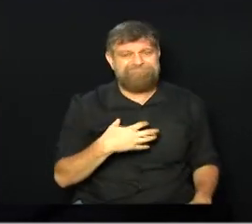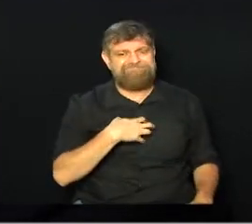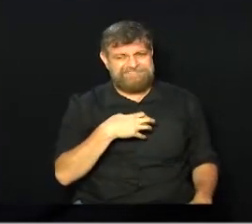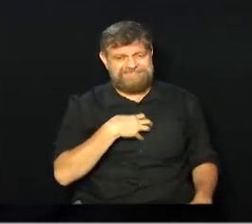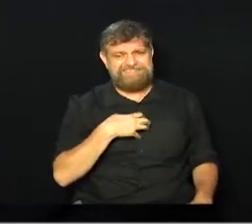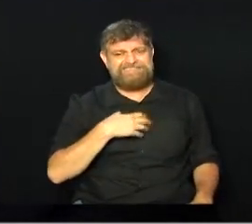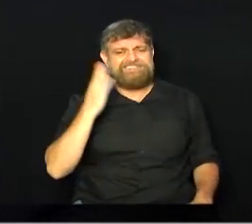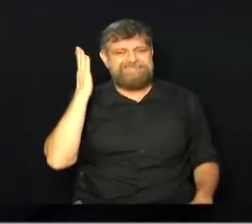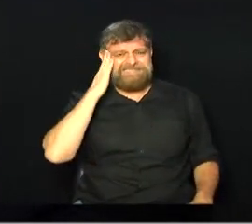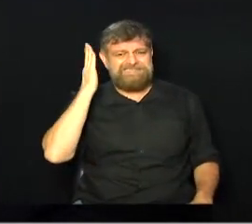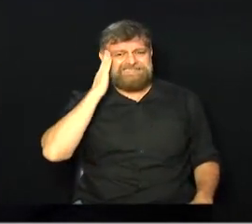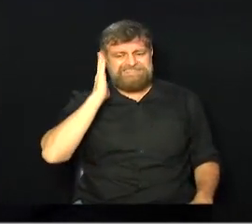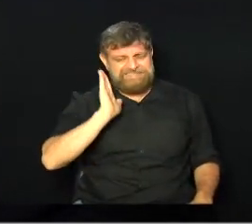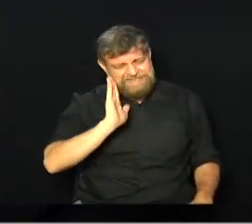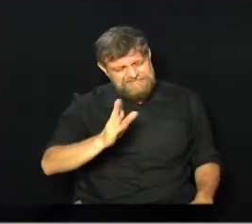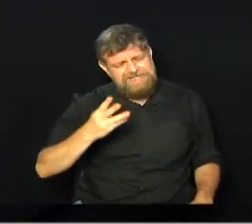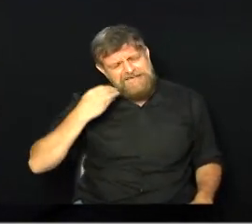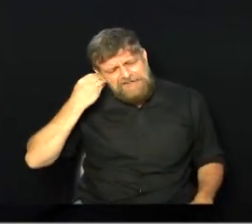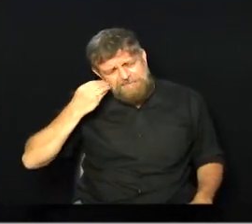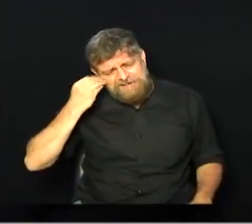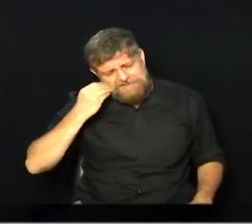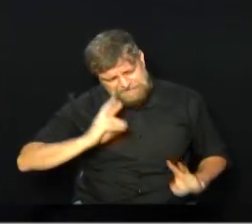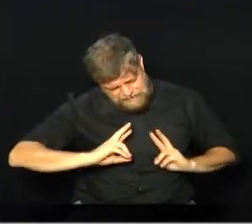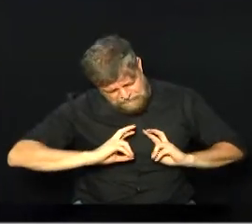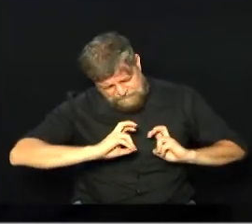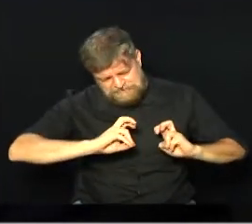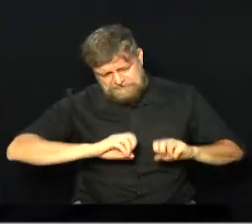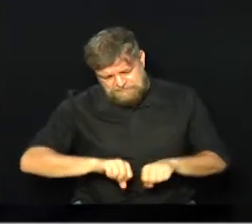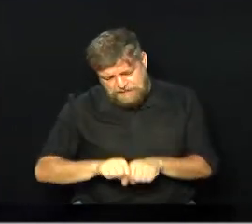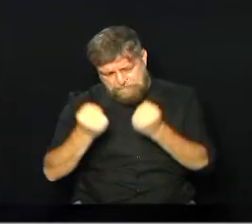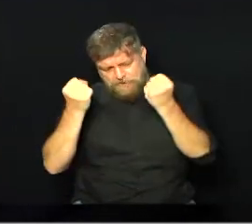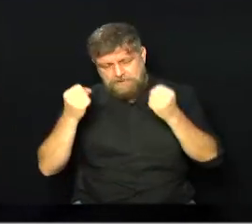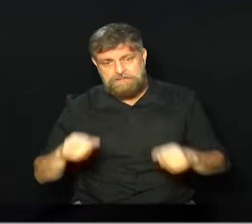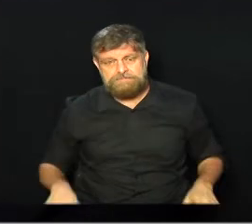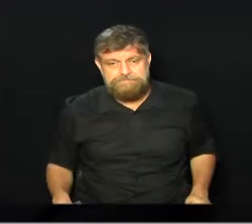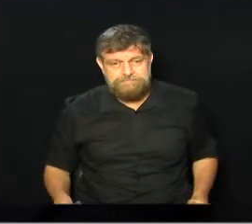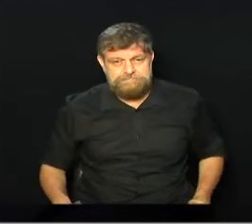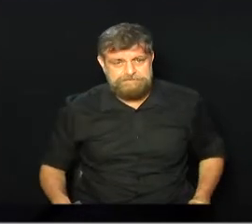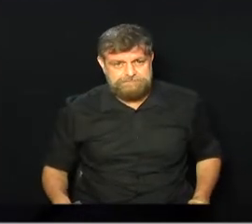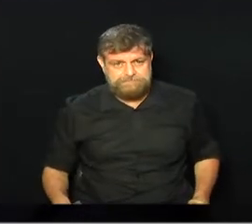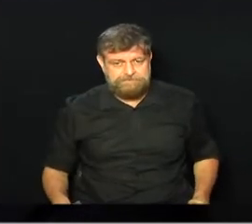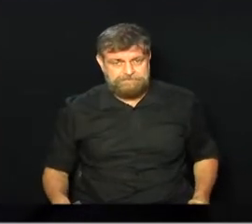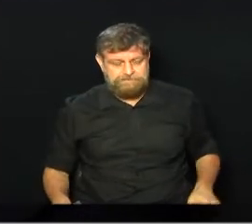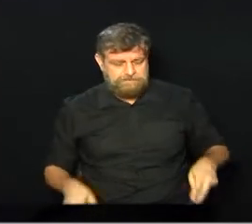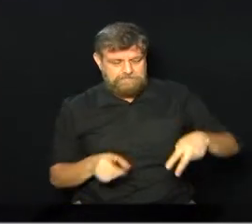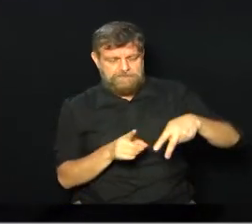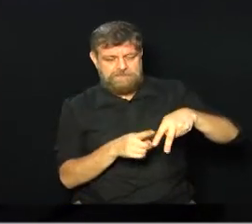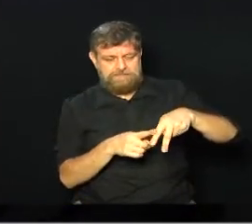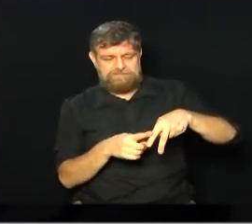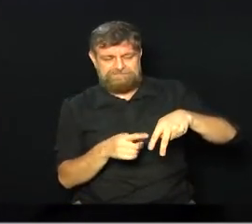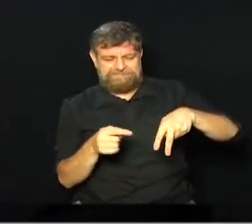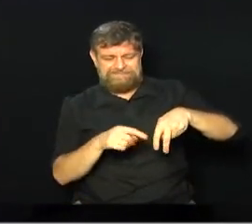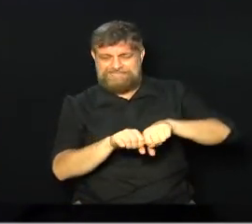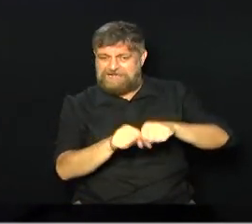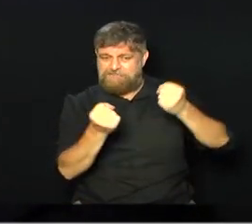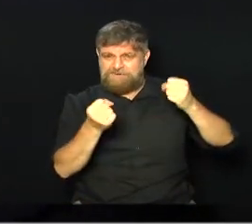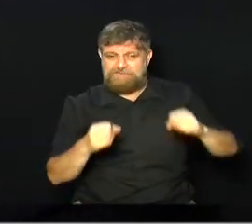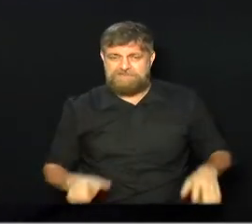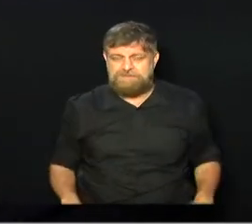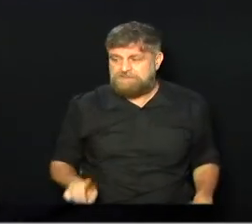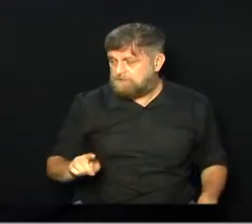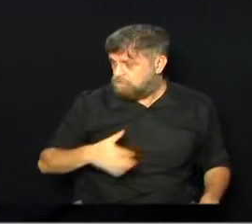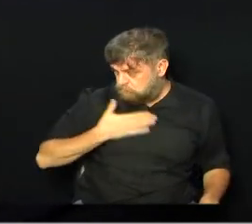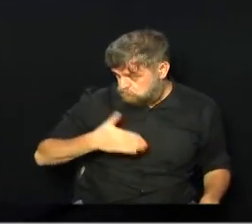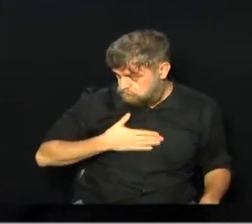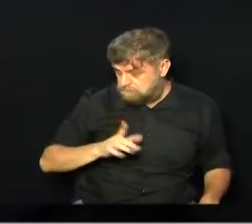já era a quarta vez, né? Você já sabe. Aí falei, doutor, meu joelho rompeu de novo. Ele, não, deve ser um susto. Falei, não,